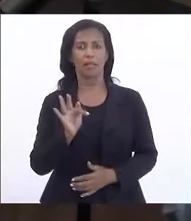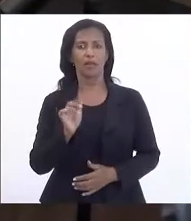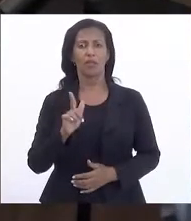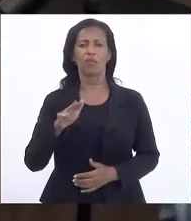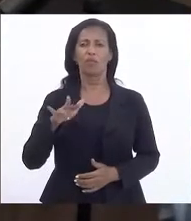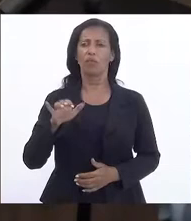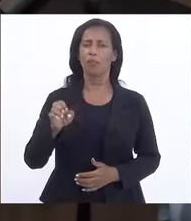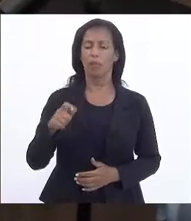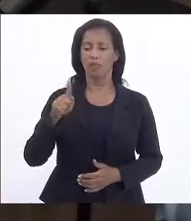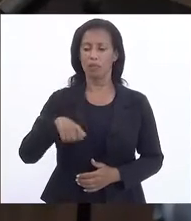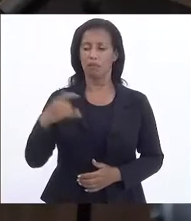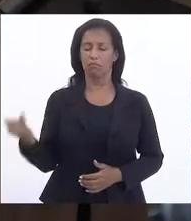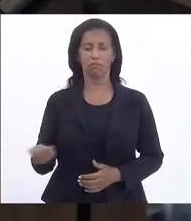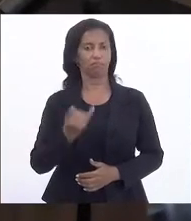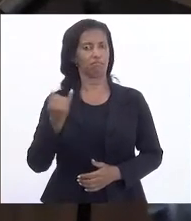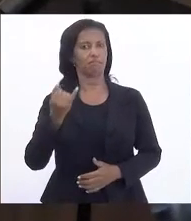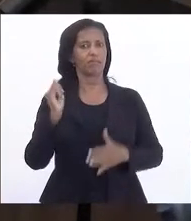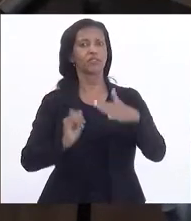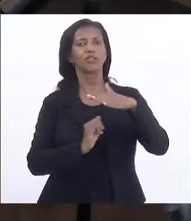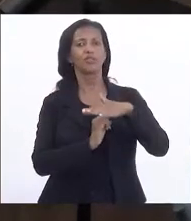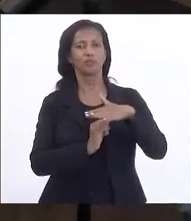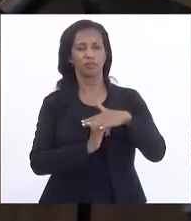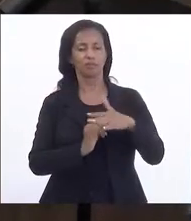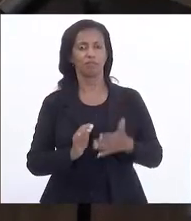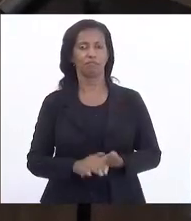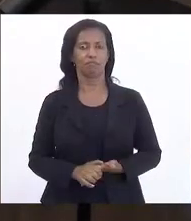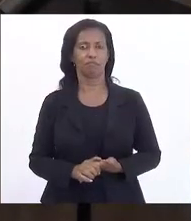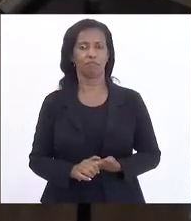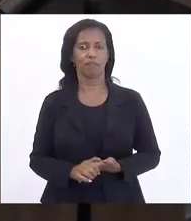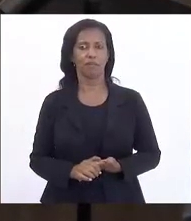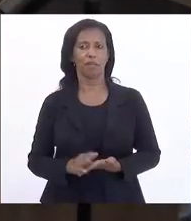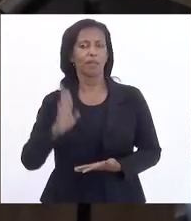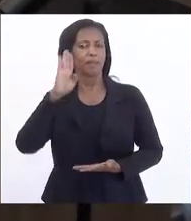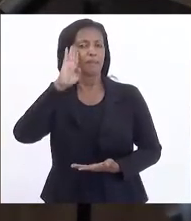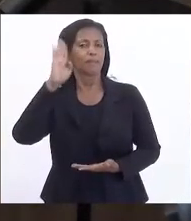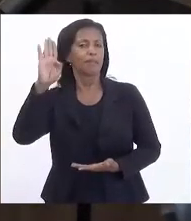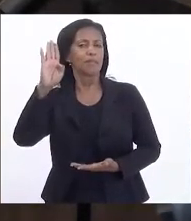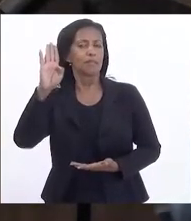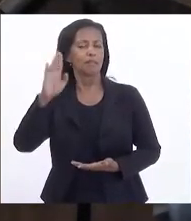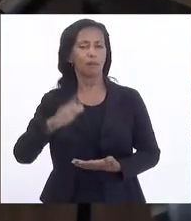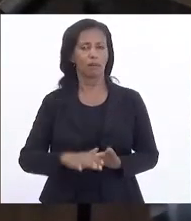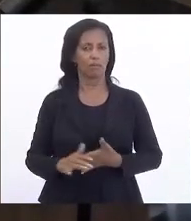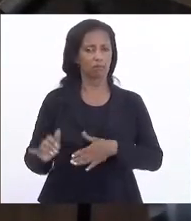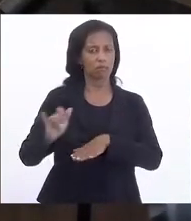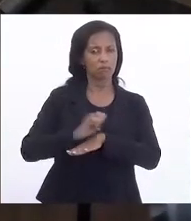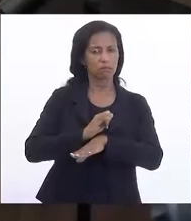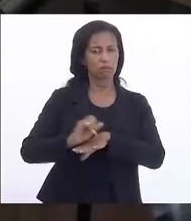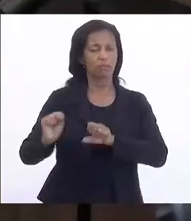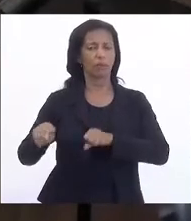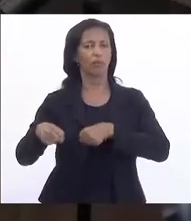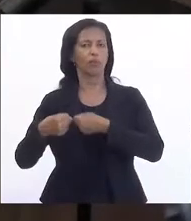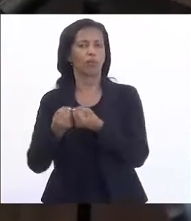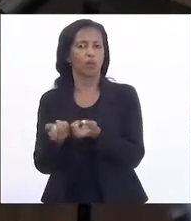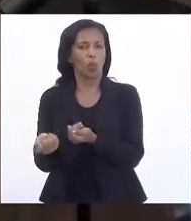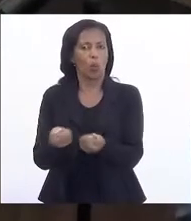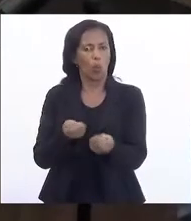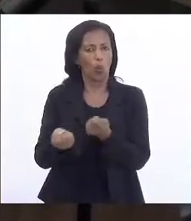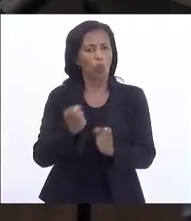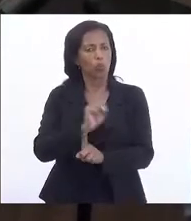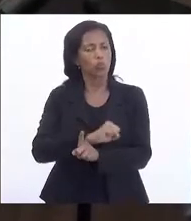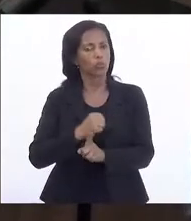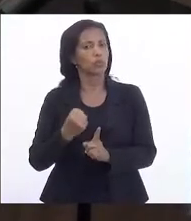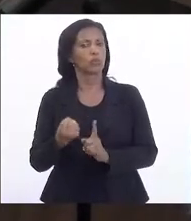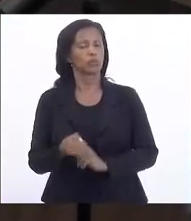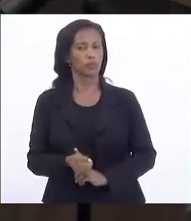um uma importante instituição e uma fundamental ferramenta para fortalecer o controle social